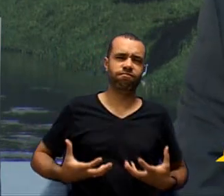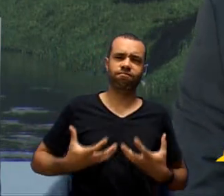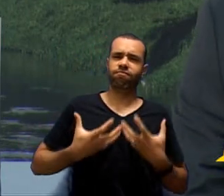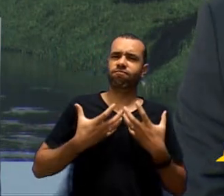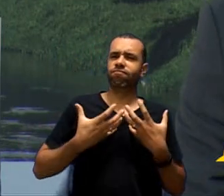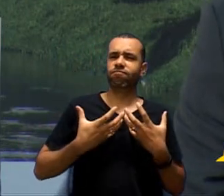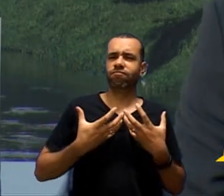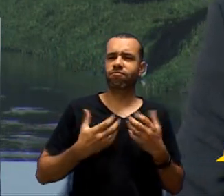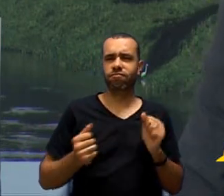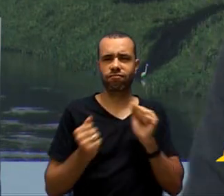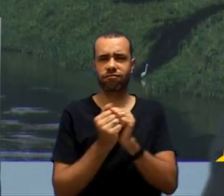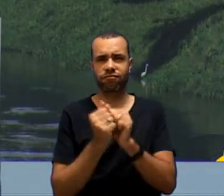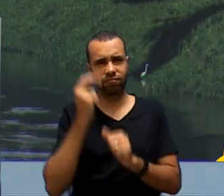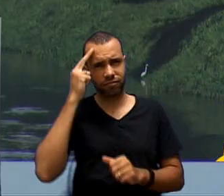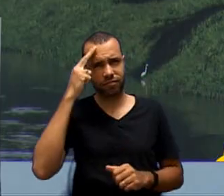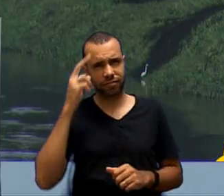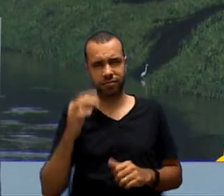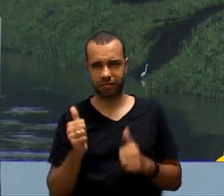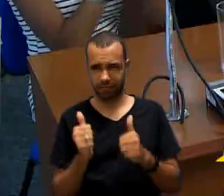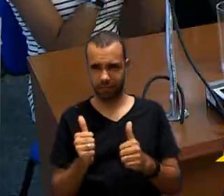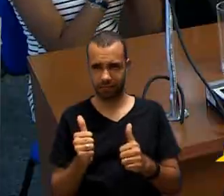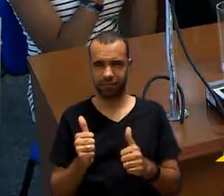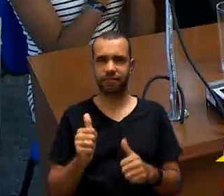vocês. Até breve.